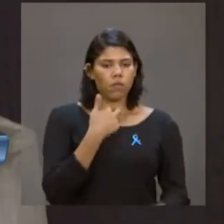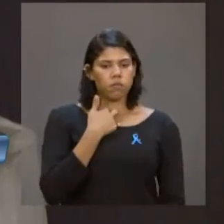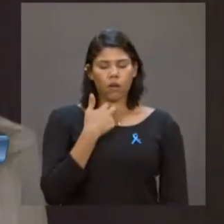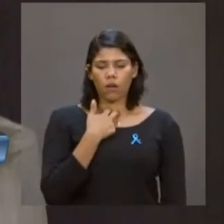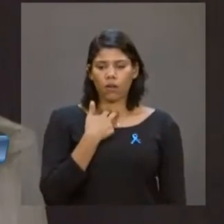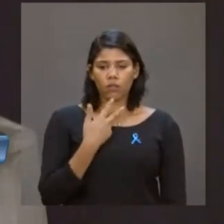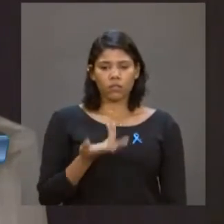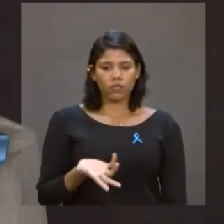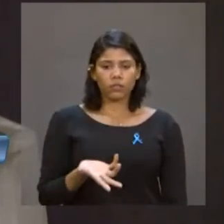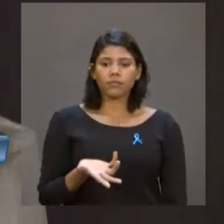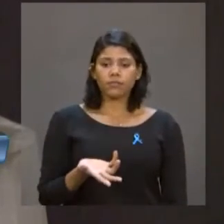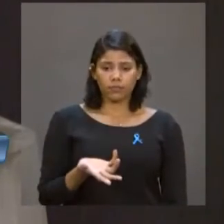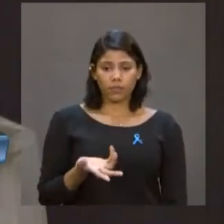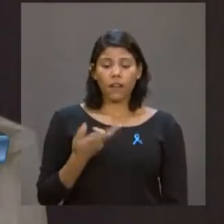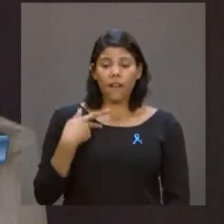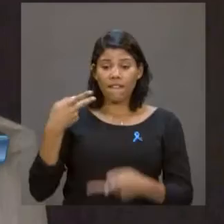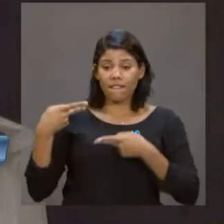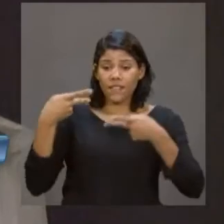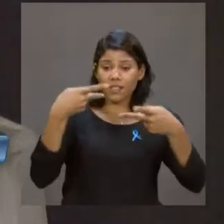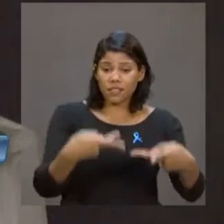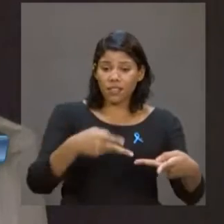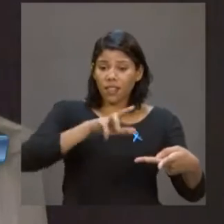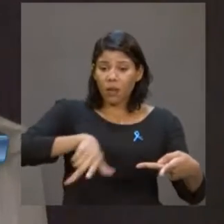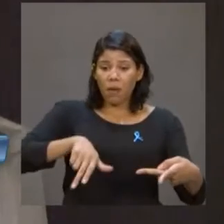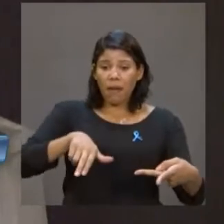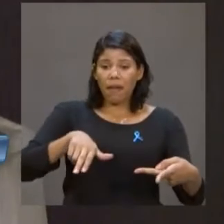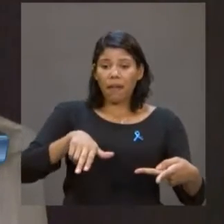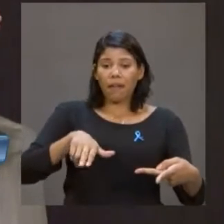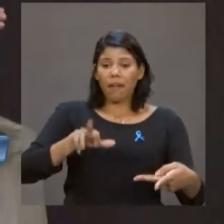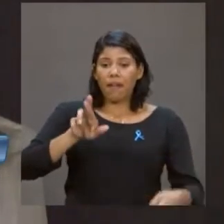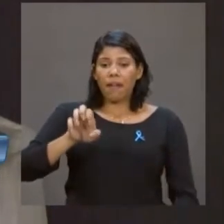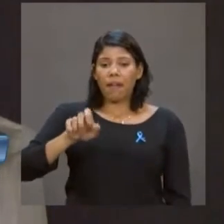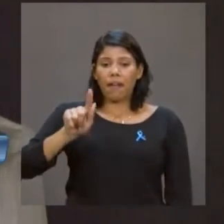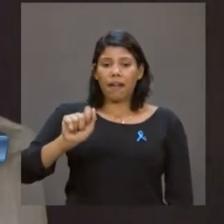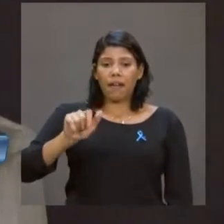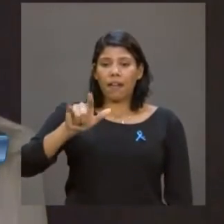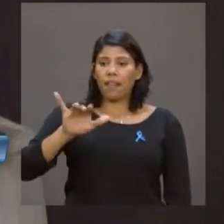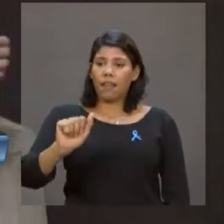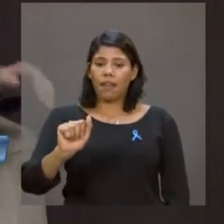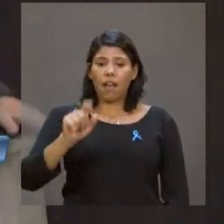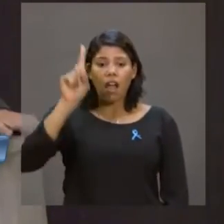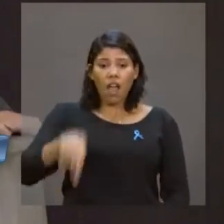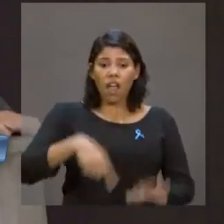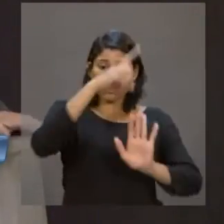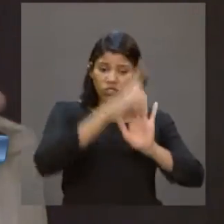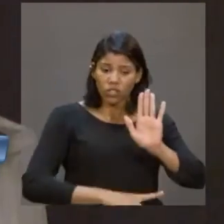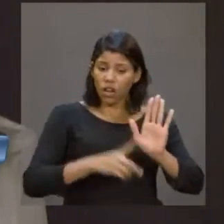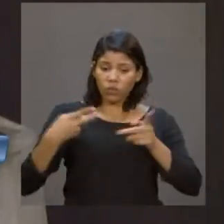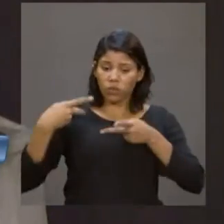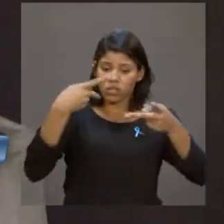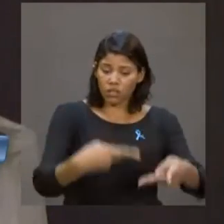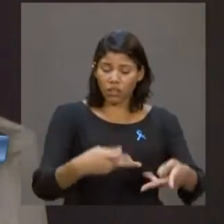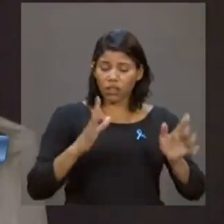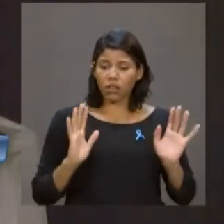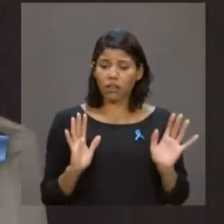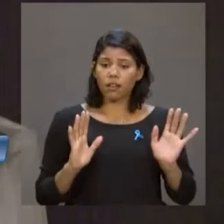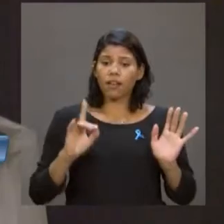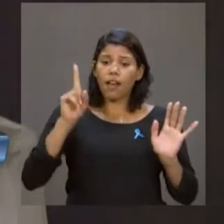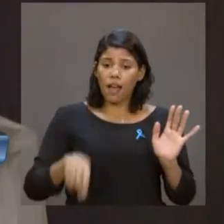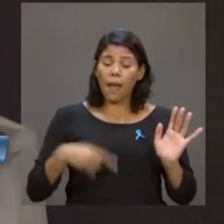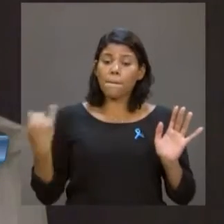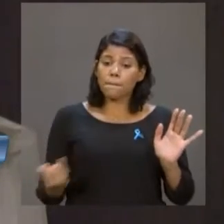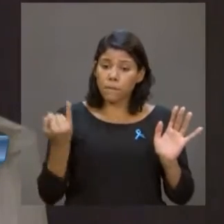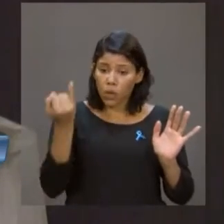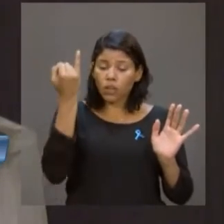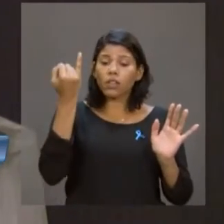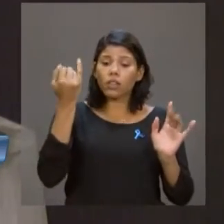outras coisas da visita. Visita não é regalia, por exemplo. Visita não é regalia. Visita é direito. Inclusive importante para a ressocialização